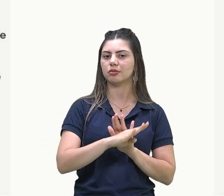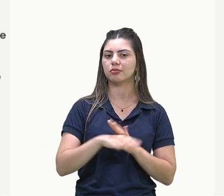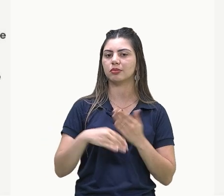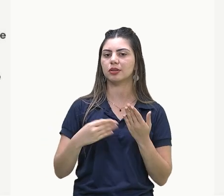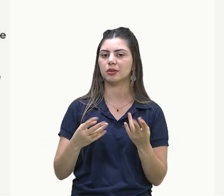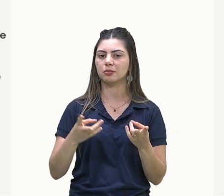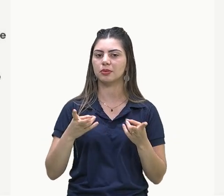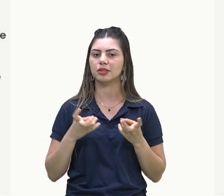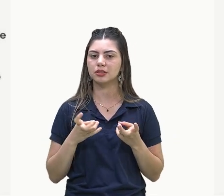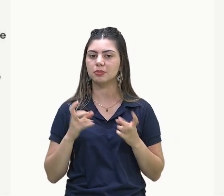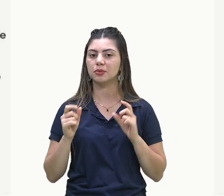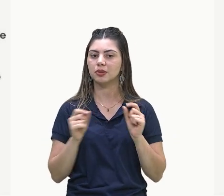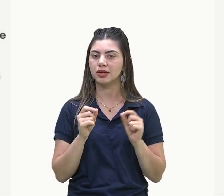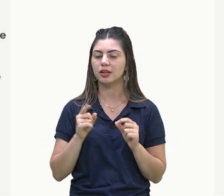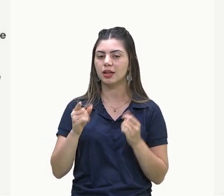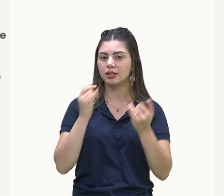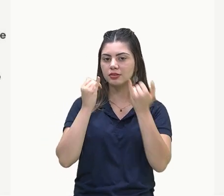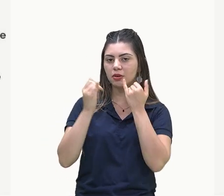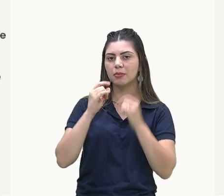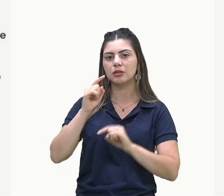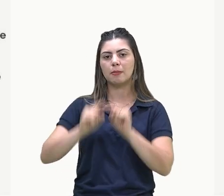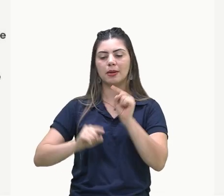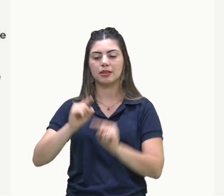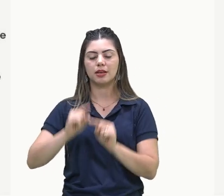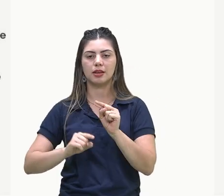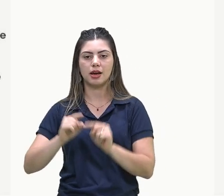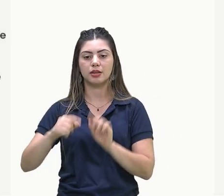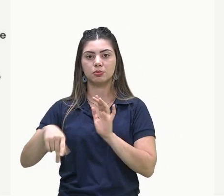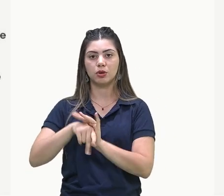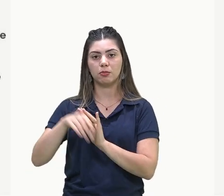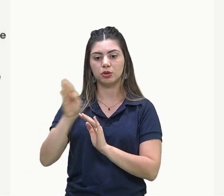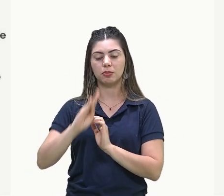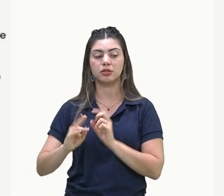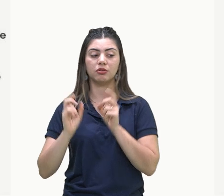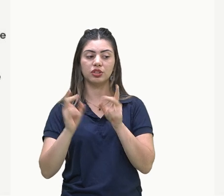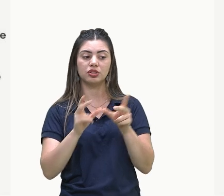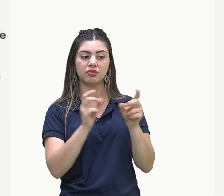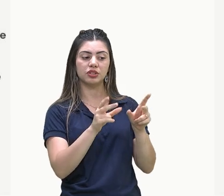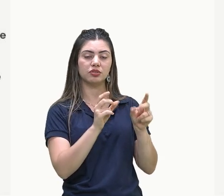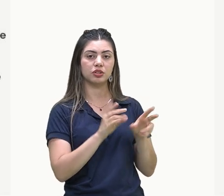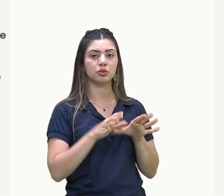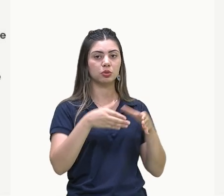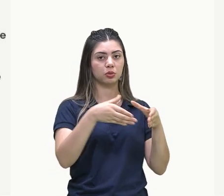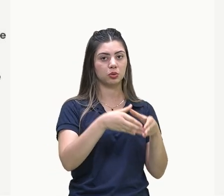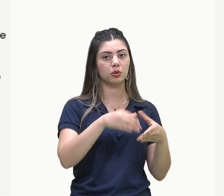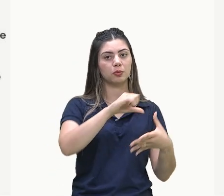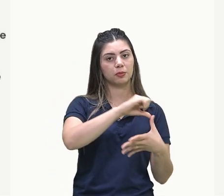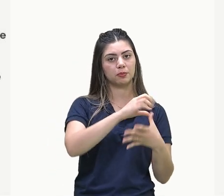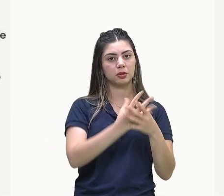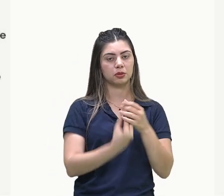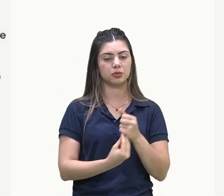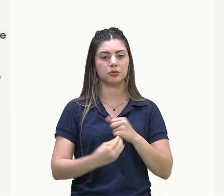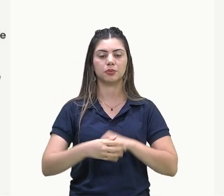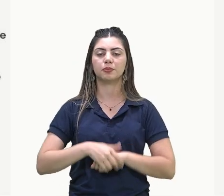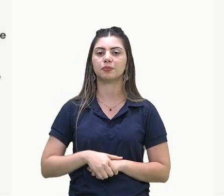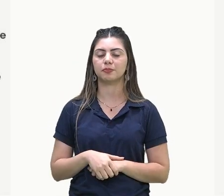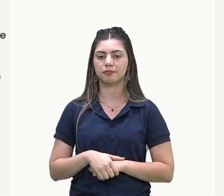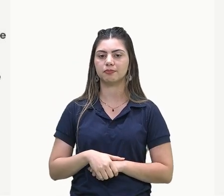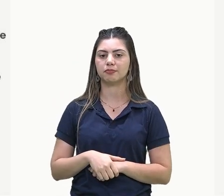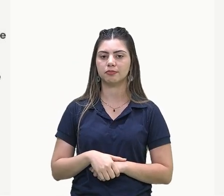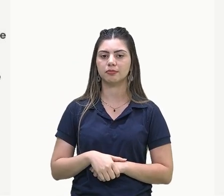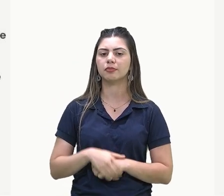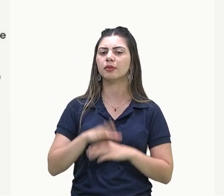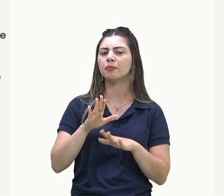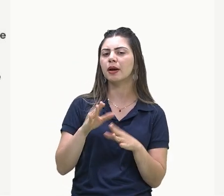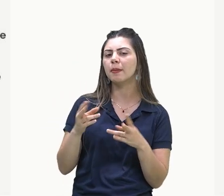gente observa o quê? Os produtos vendidos do Brasil para esses países, tá? E a gente